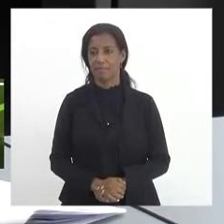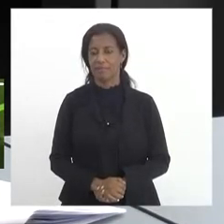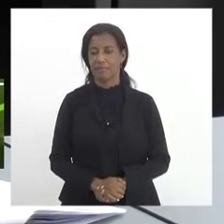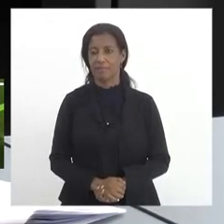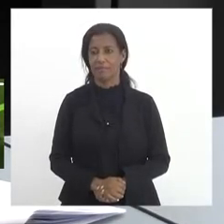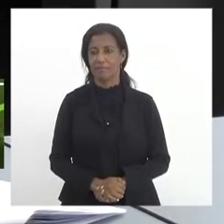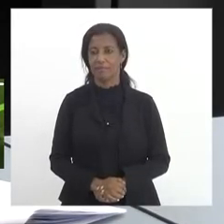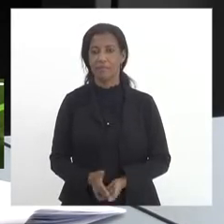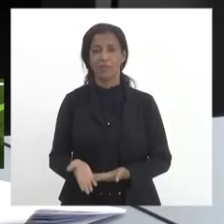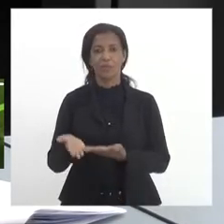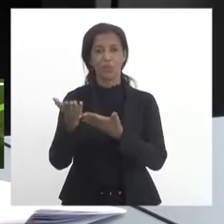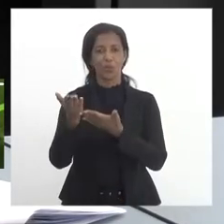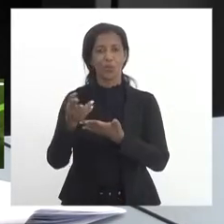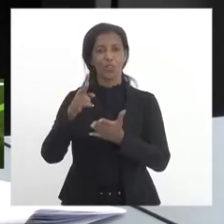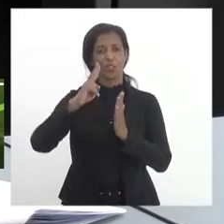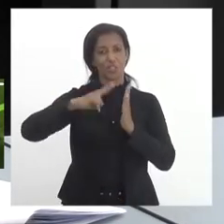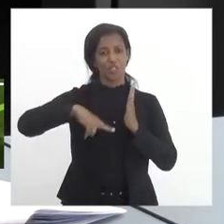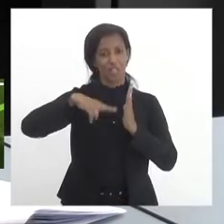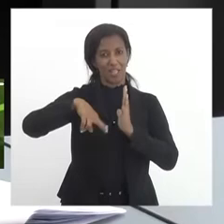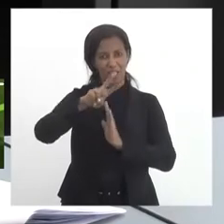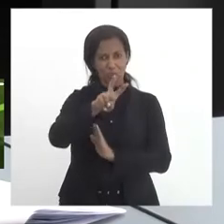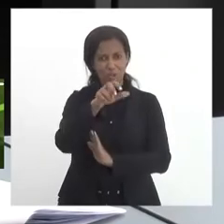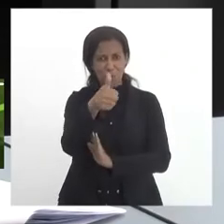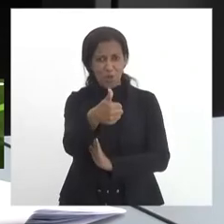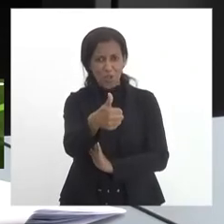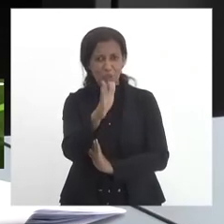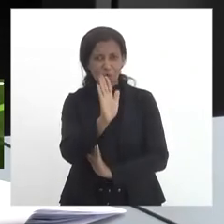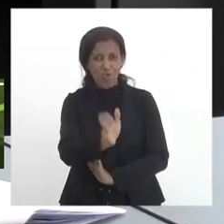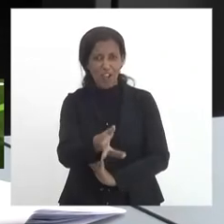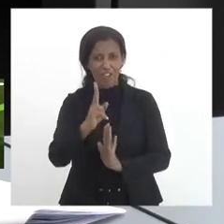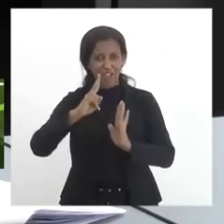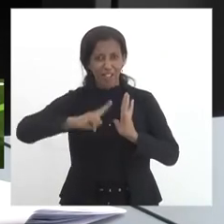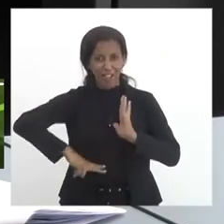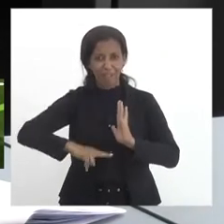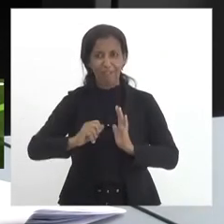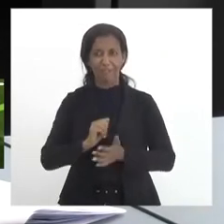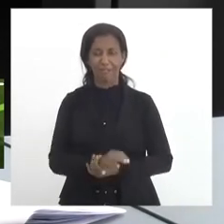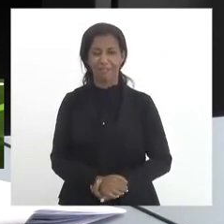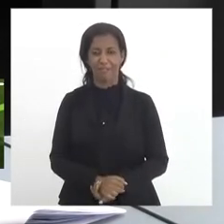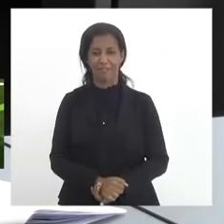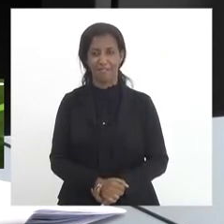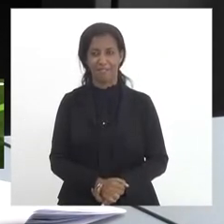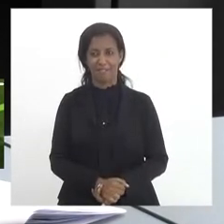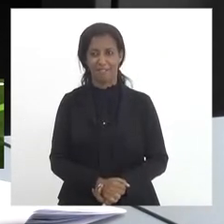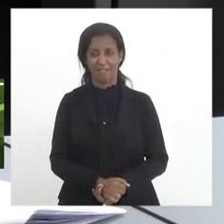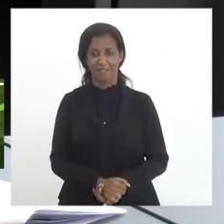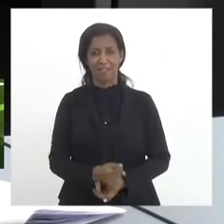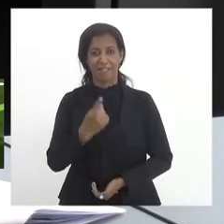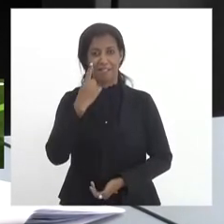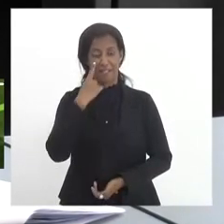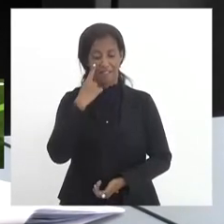O senhor já leu o 51, senhor presidente? Está lendo agora. É o que a gente está vendo agora.